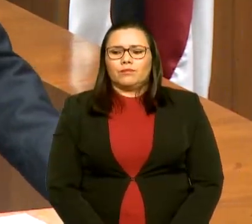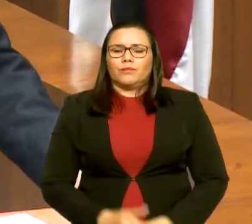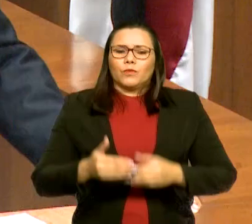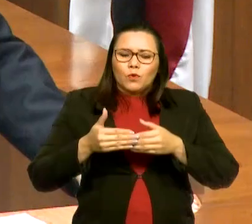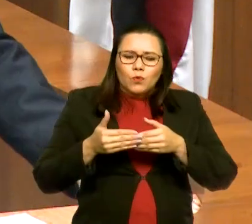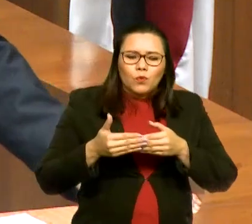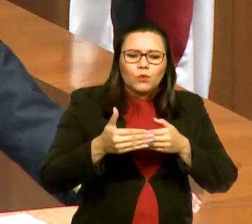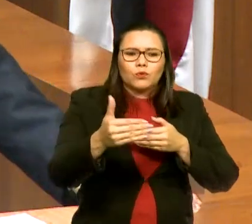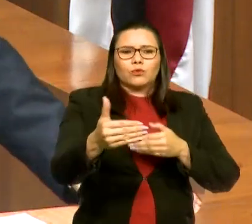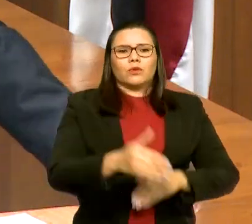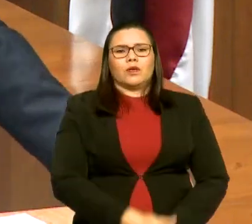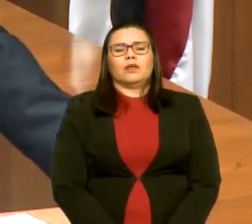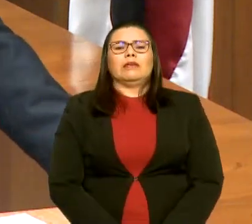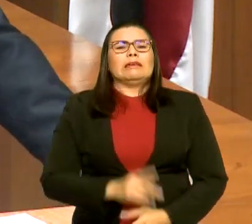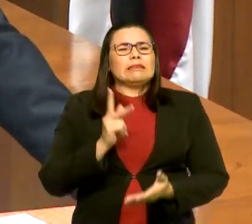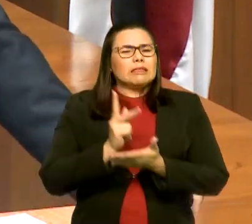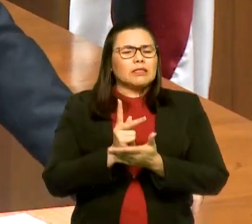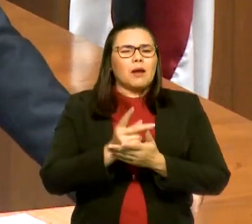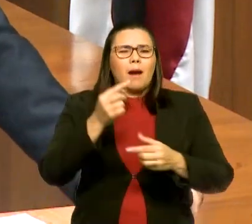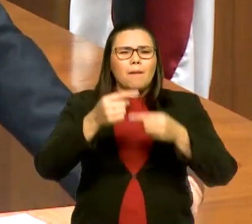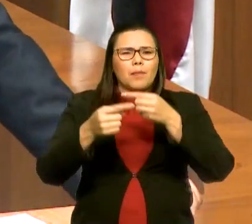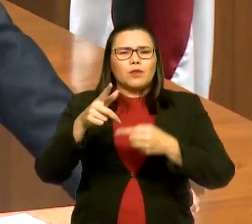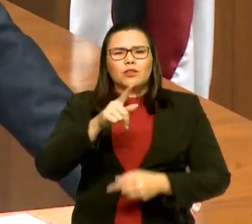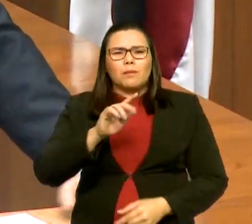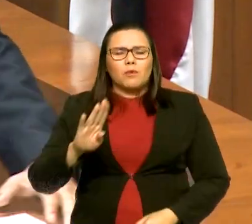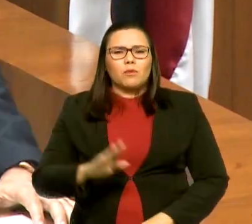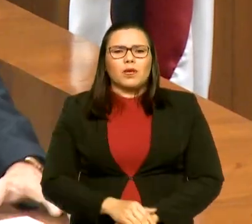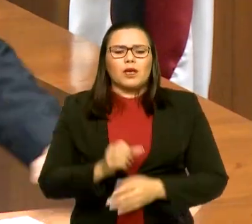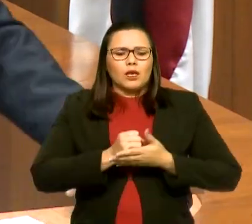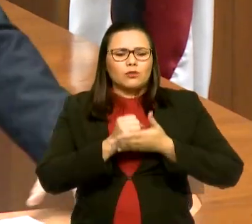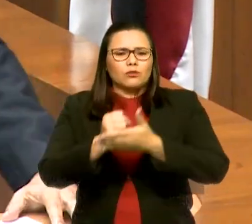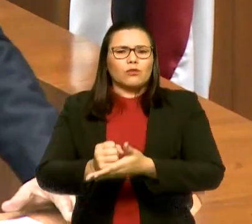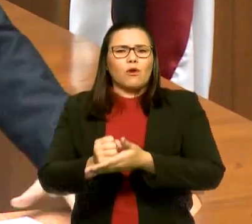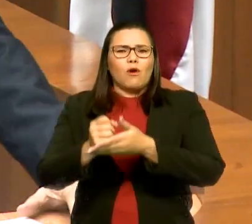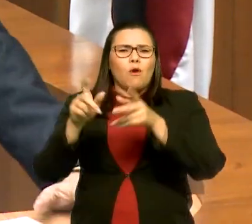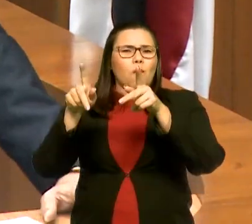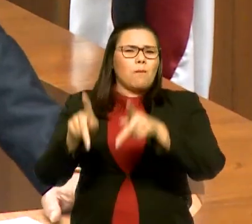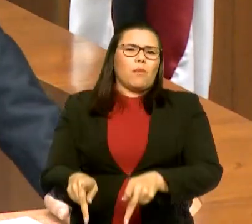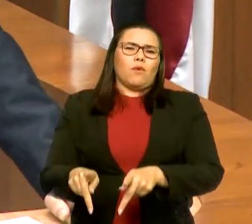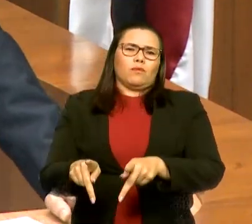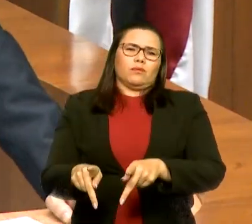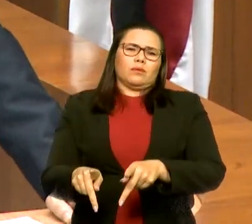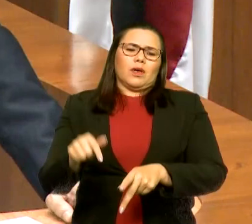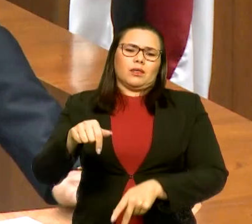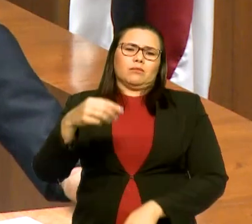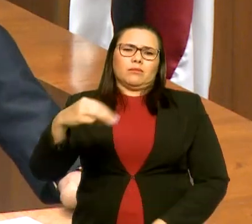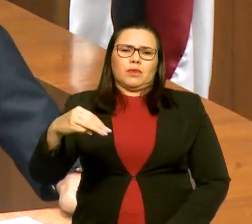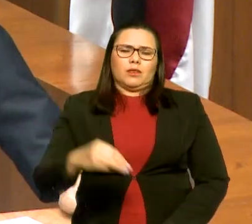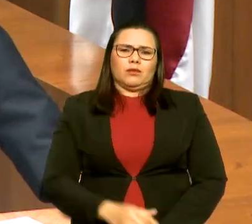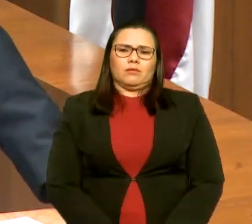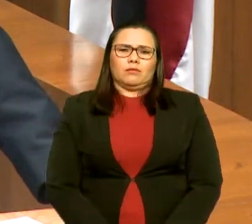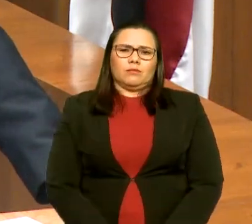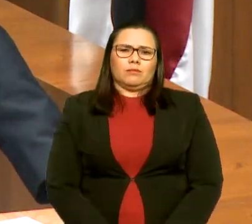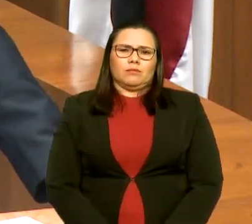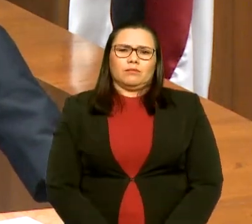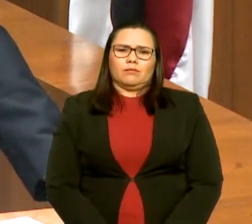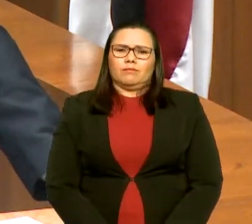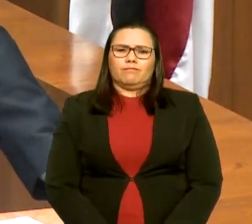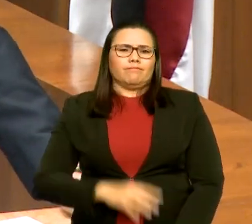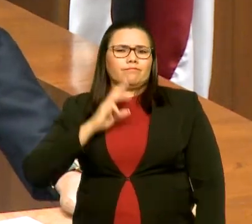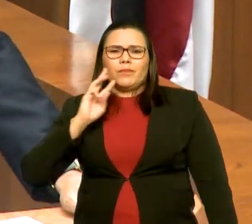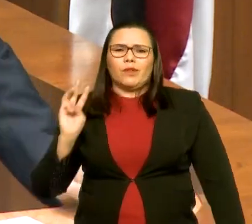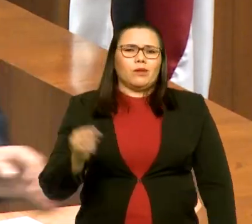e manter as políticas públicas que fizeram diferença na vida de milhões de maranhenses. De milhões de maranhenses, Rodrigo